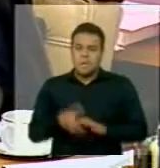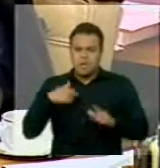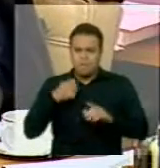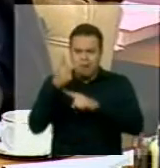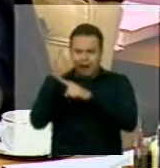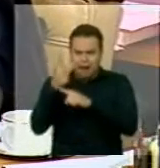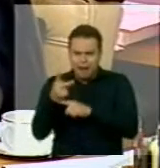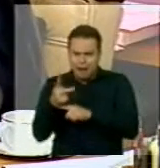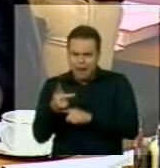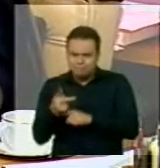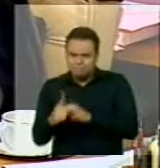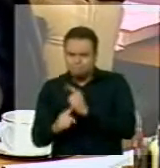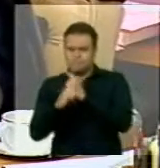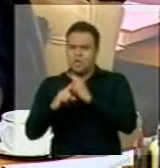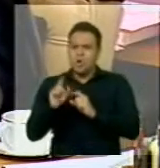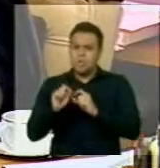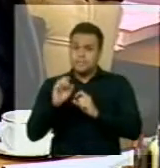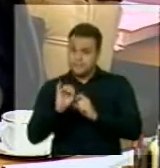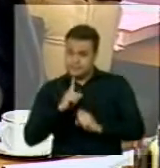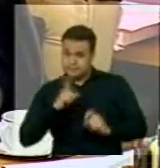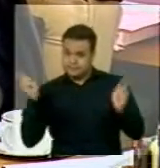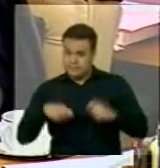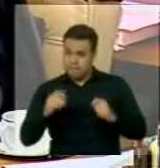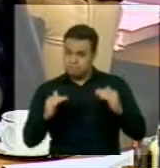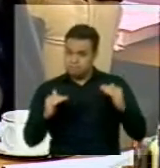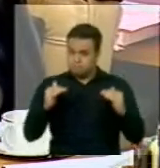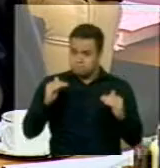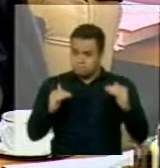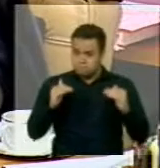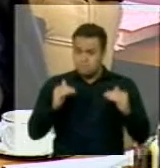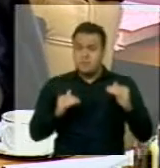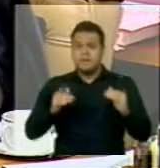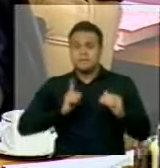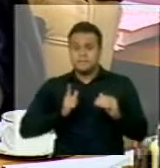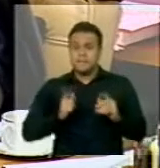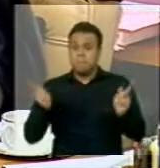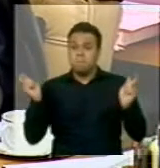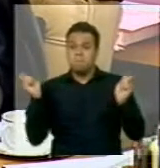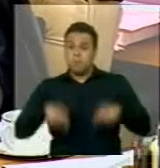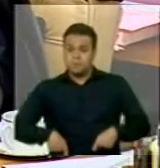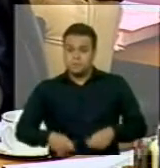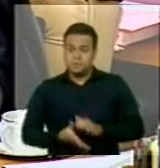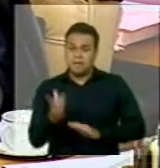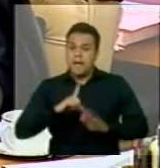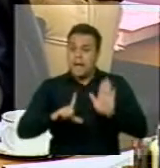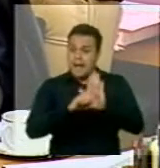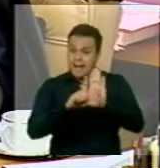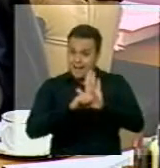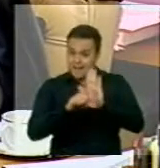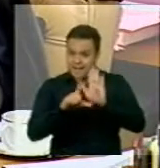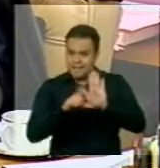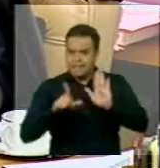encontrar um equilíbrio entre as possibilidades que a lei abre